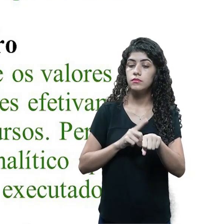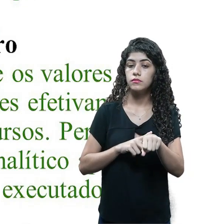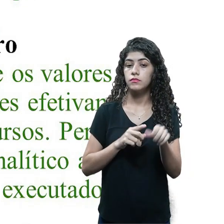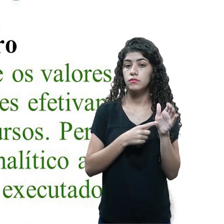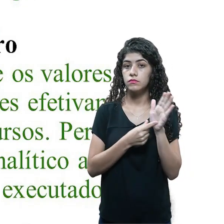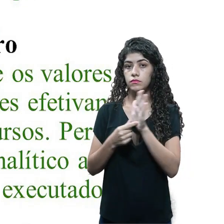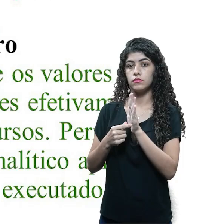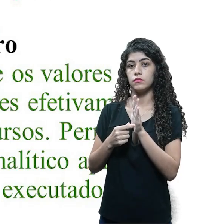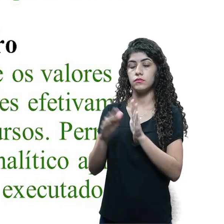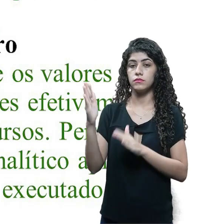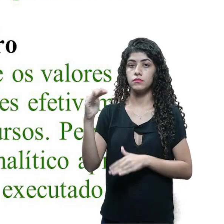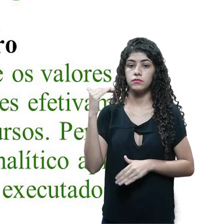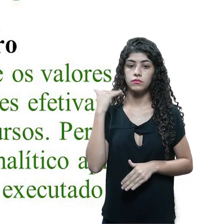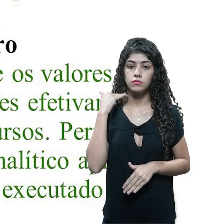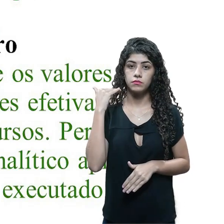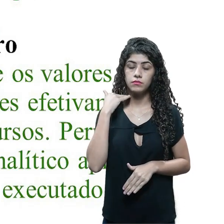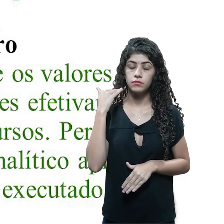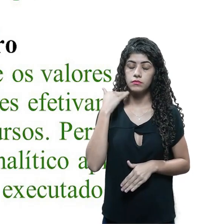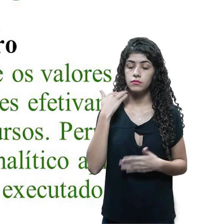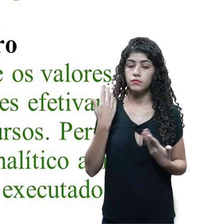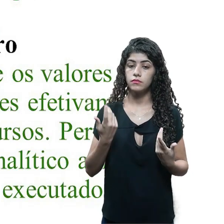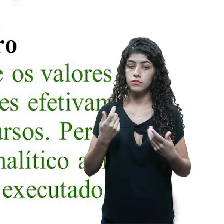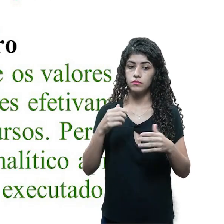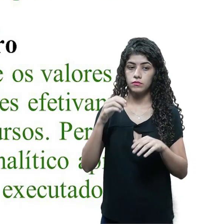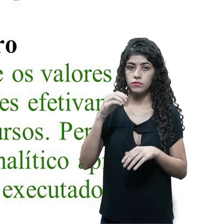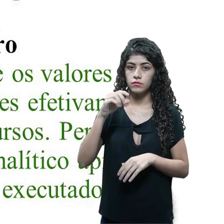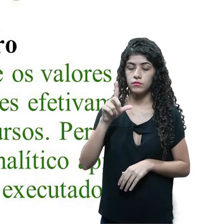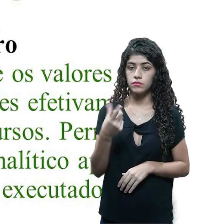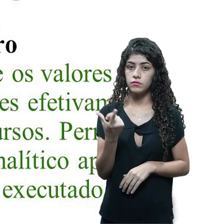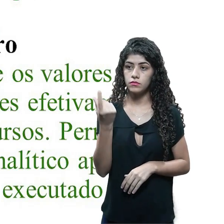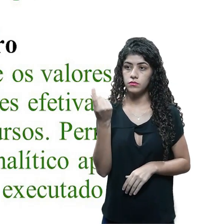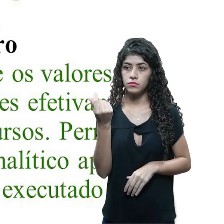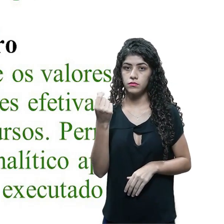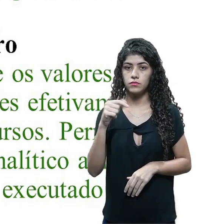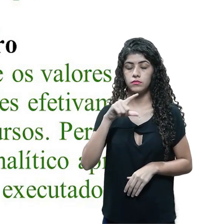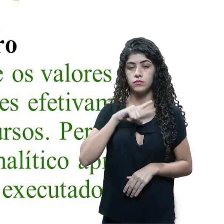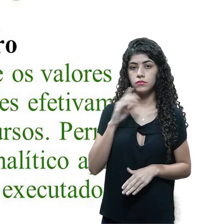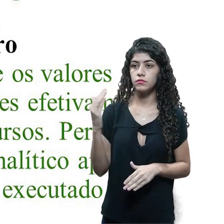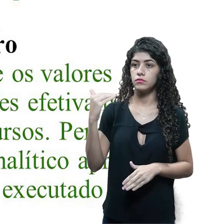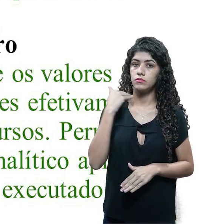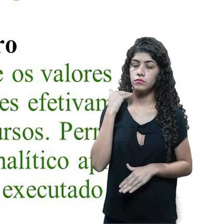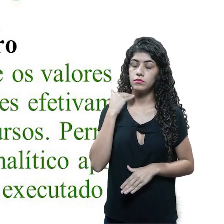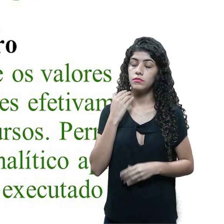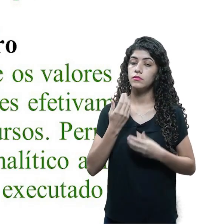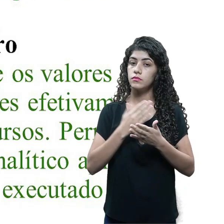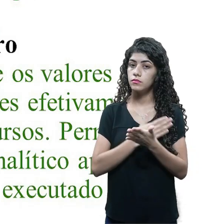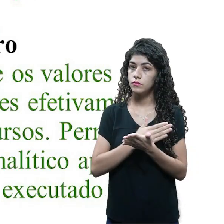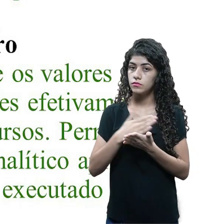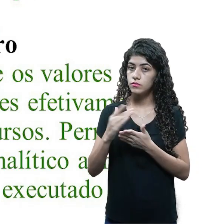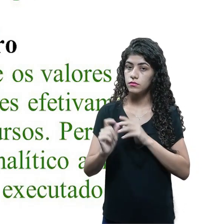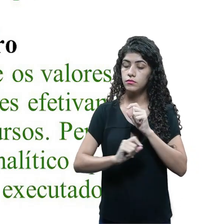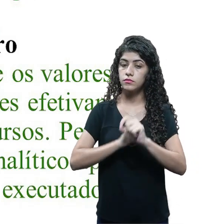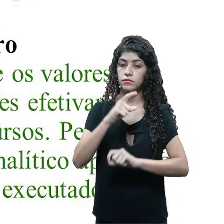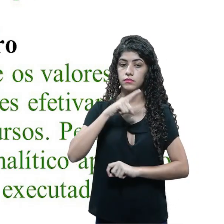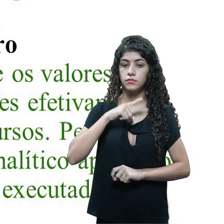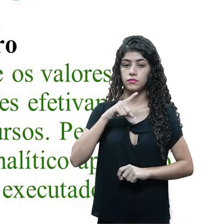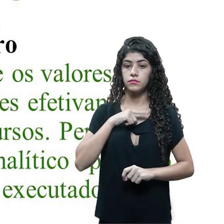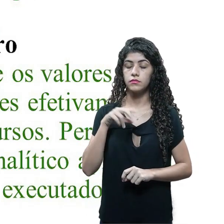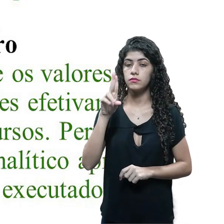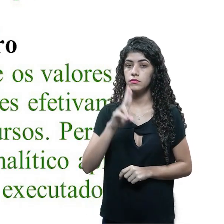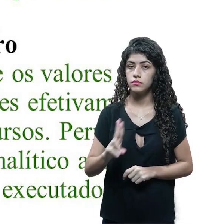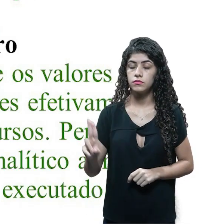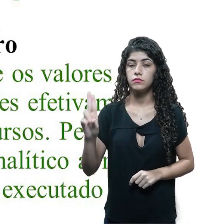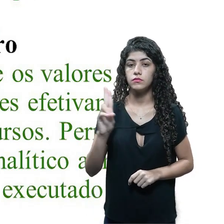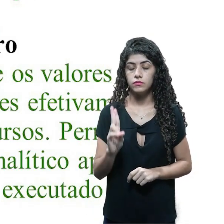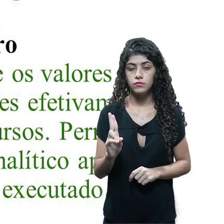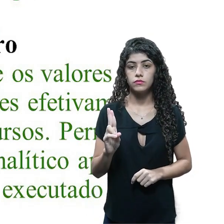conta corrente. Então, a partir do momento que o dinheiro ele cai na sua conta, então você já começa a ter